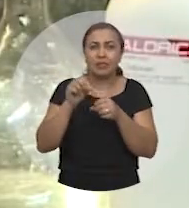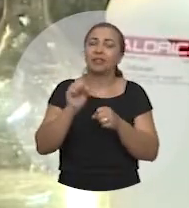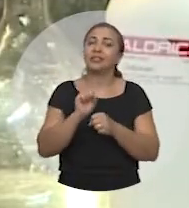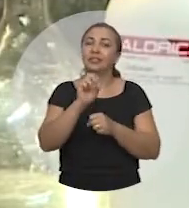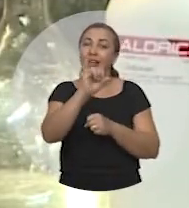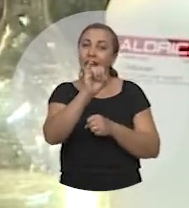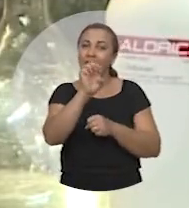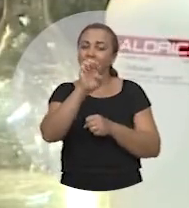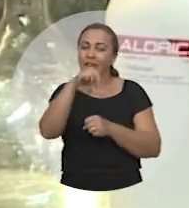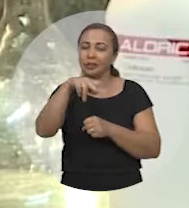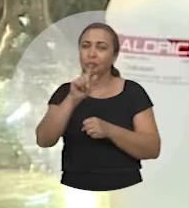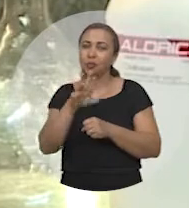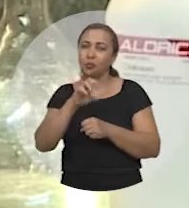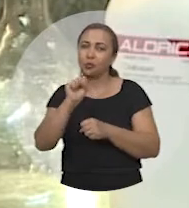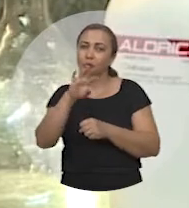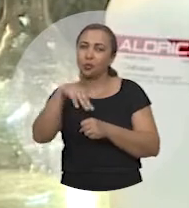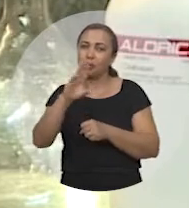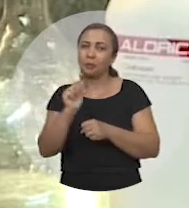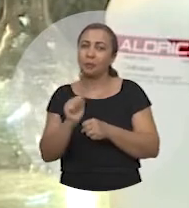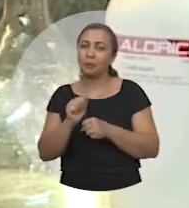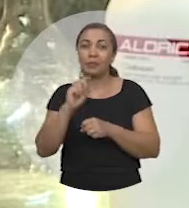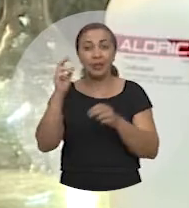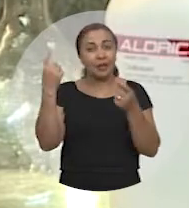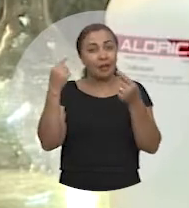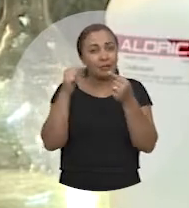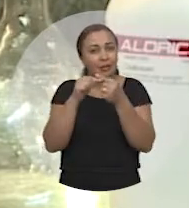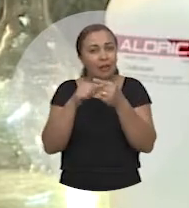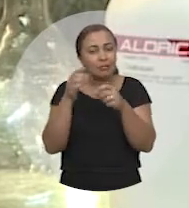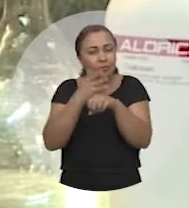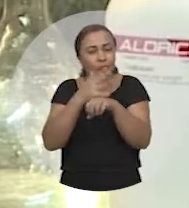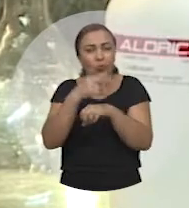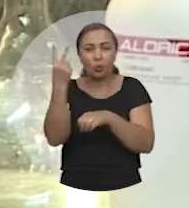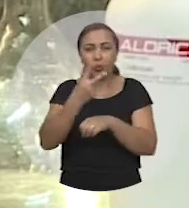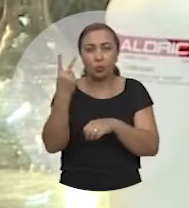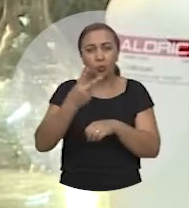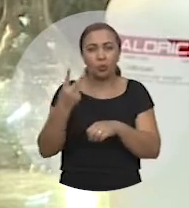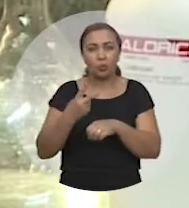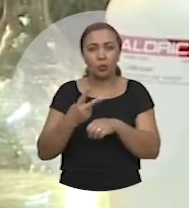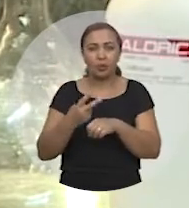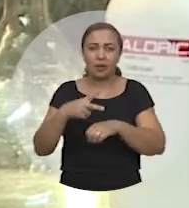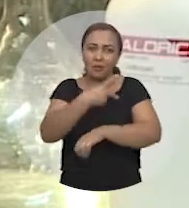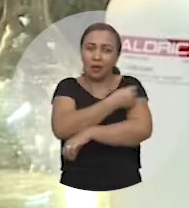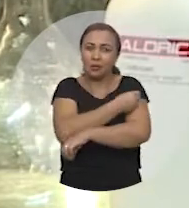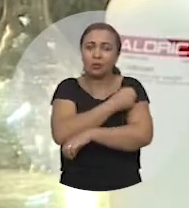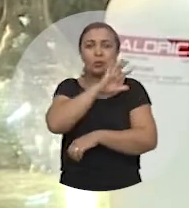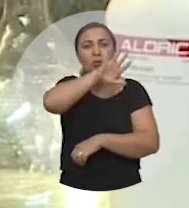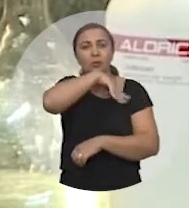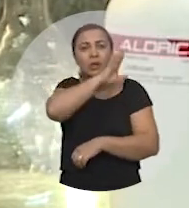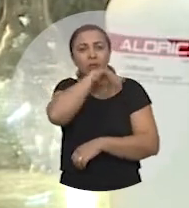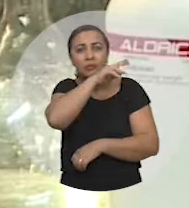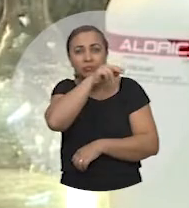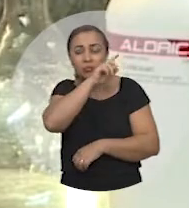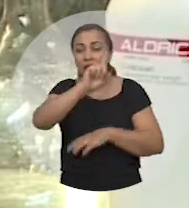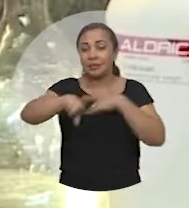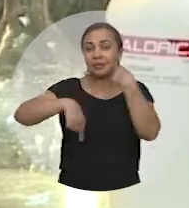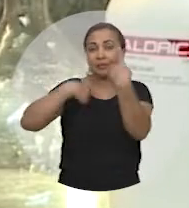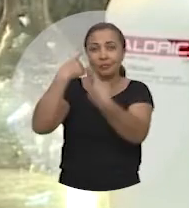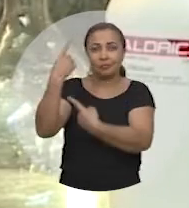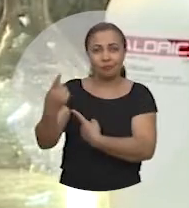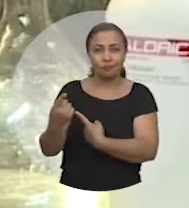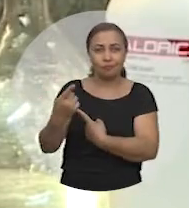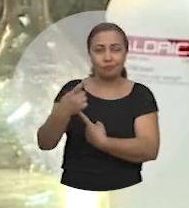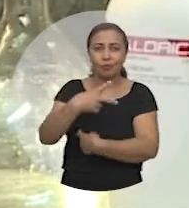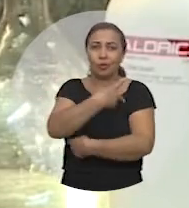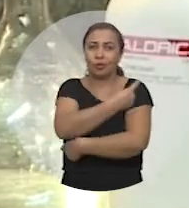Quitosana e testamos esses dois mundos do Vans vacinamos os animais e a